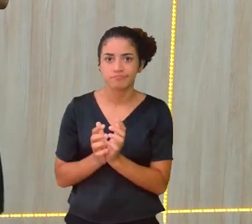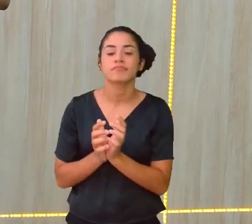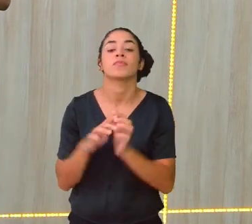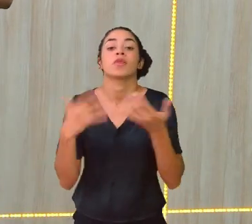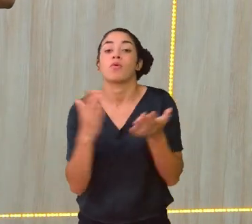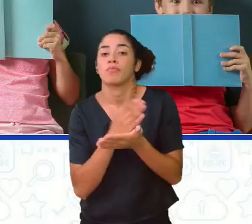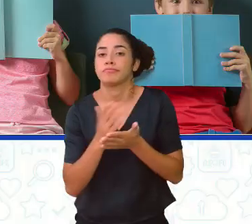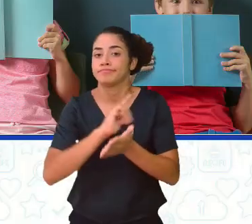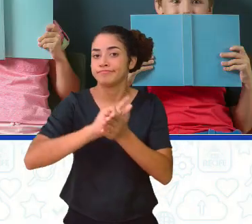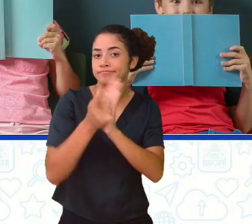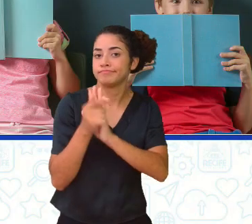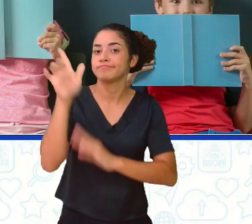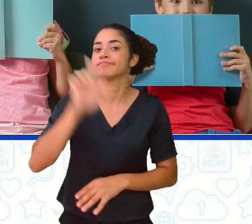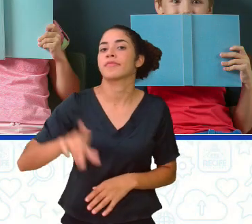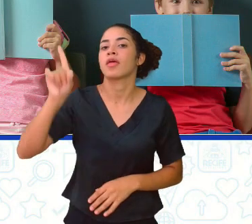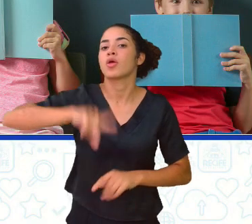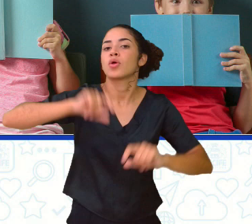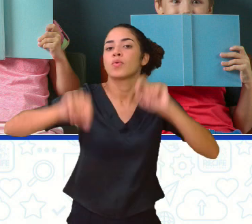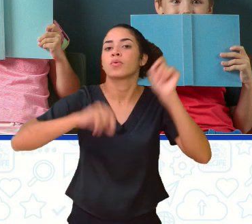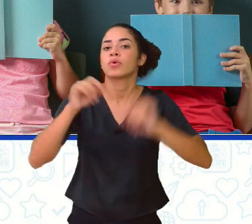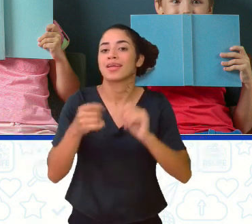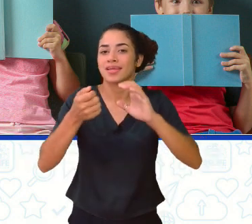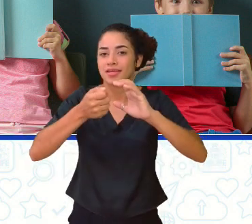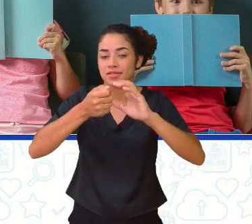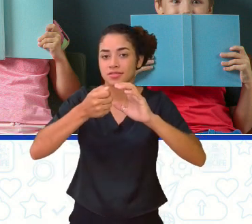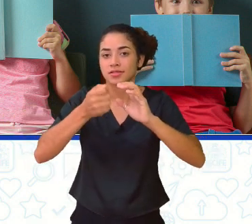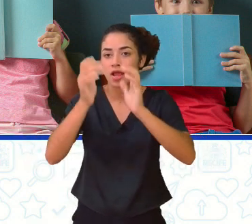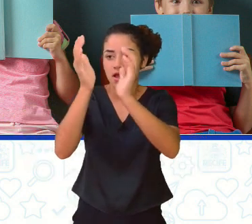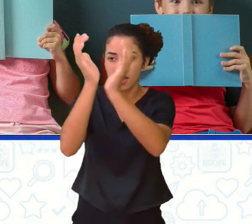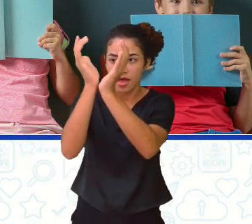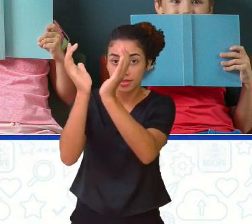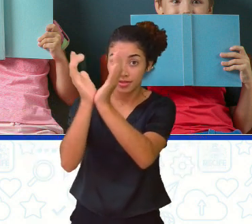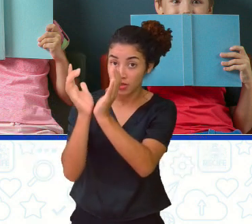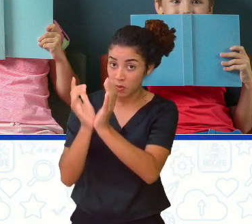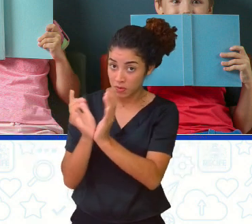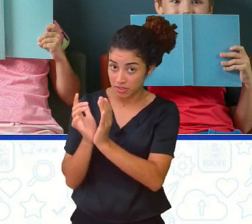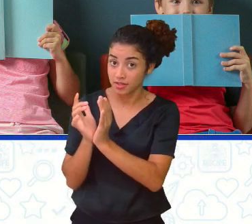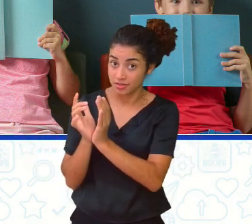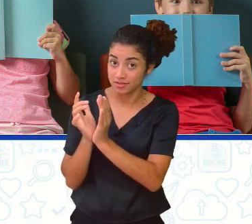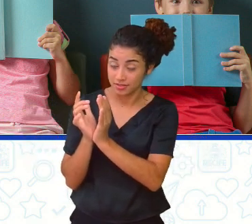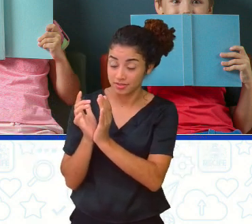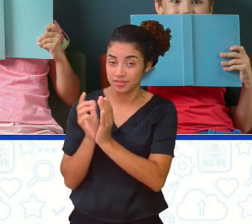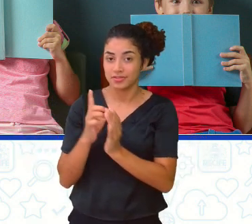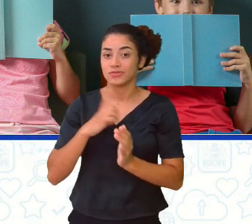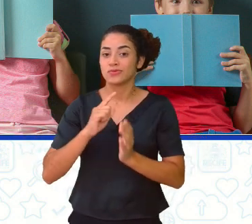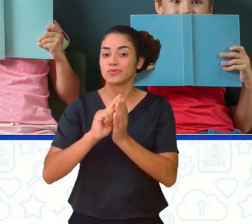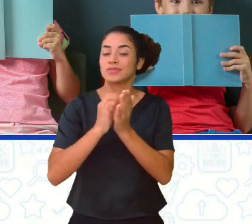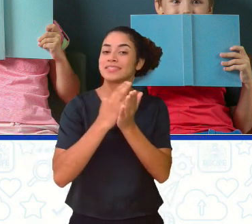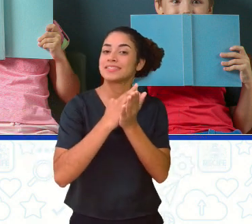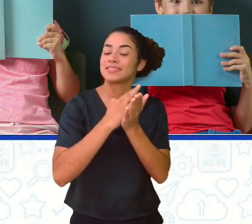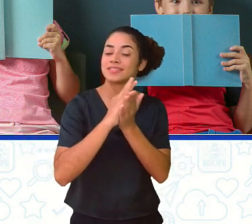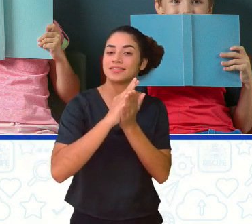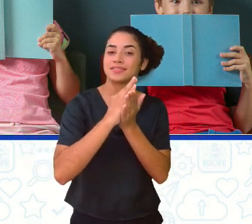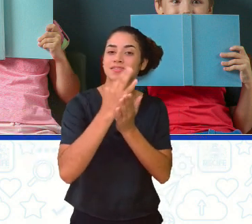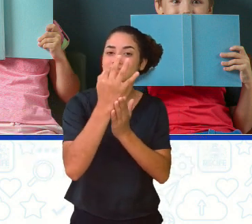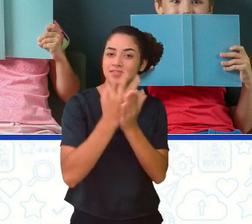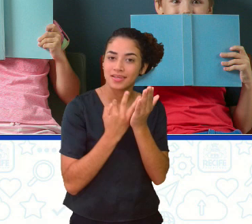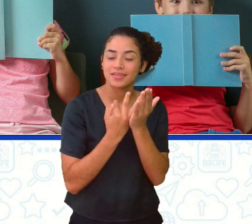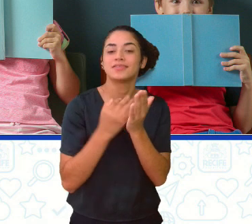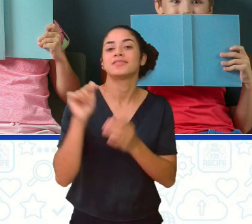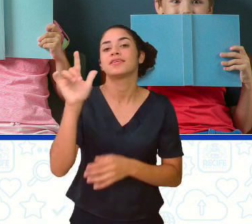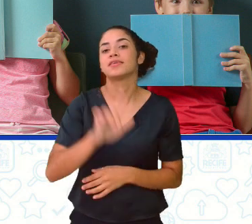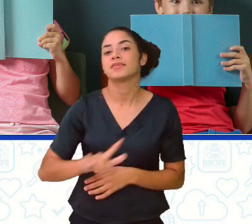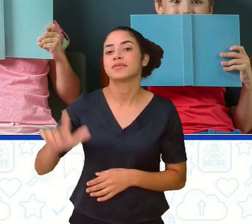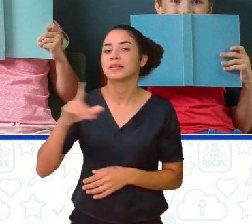literários são as categorizações dos textos literários a partir de